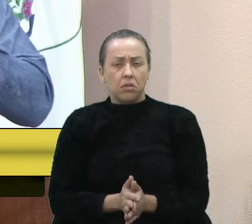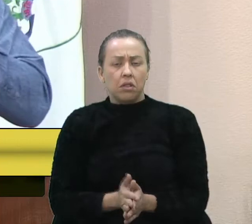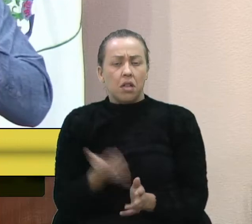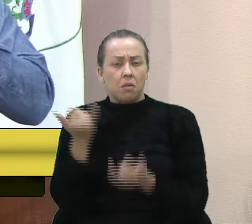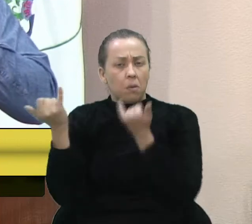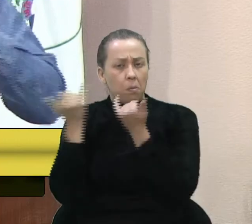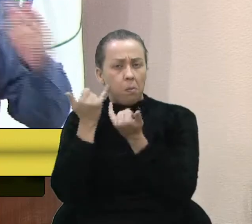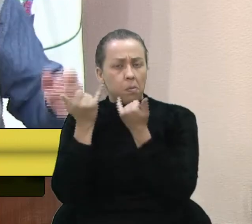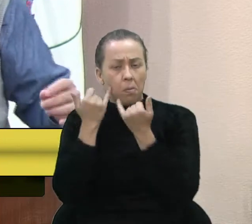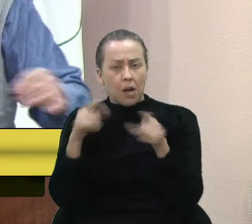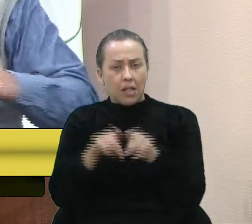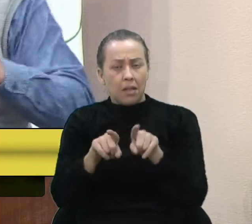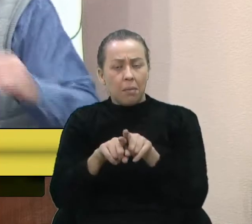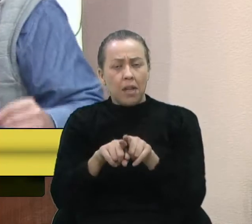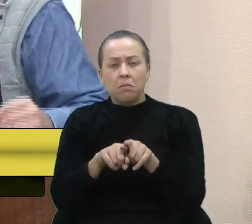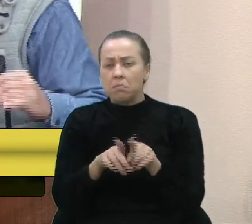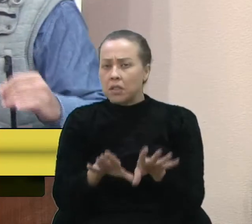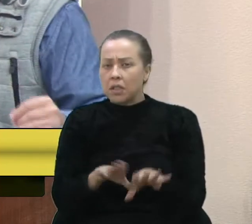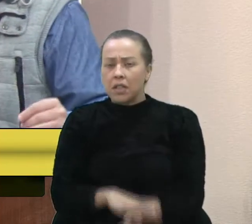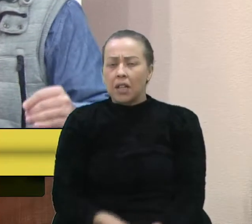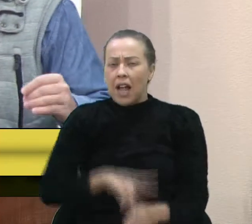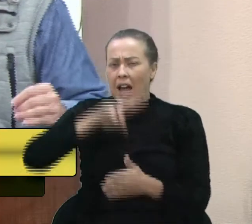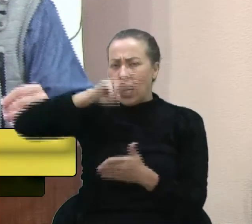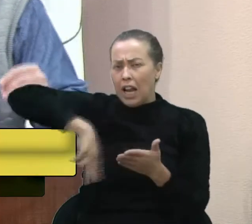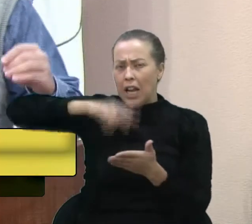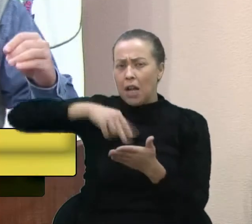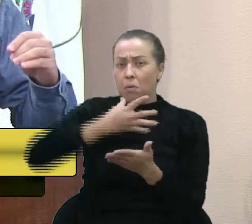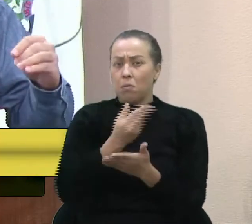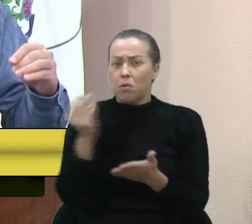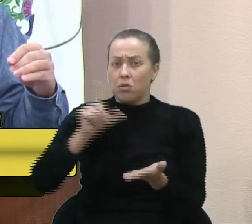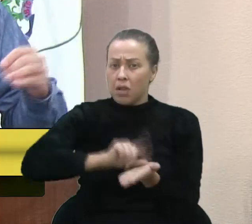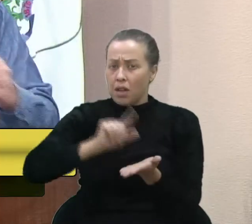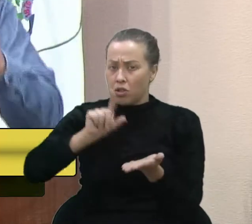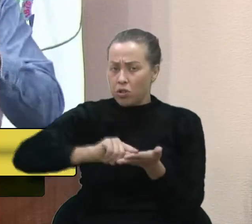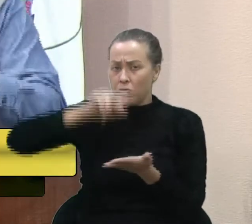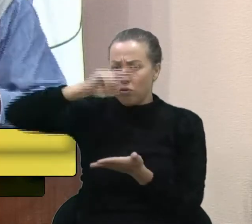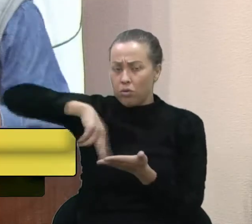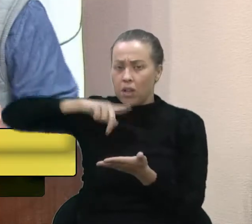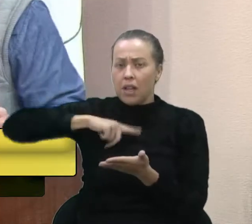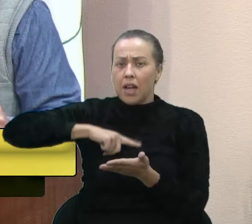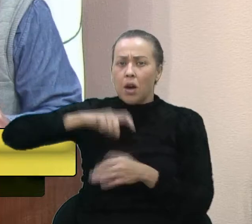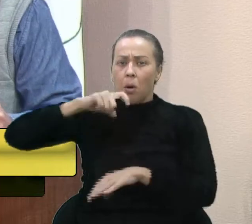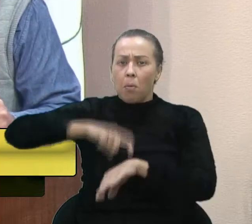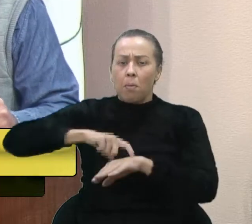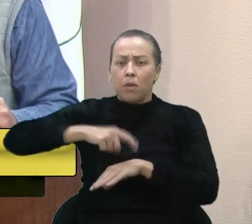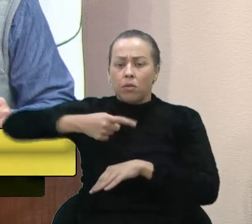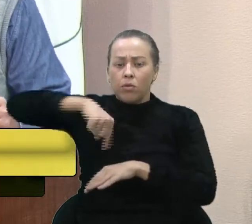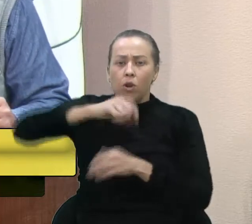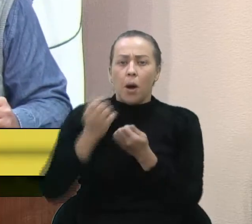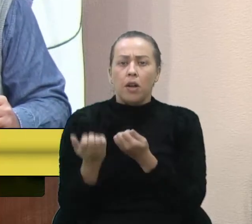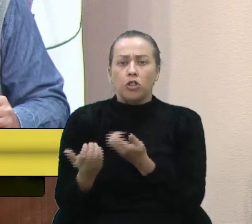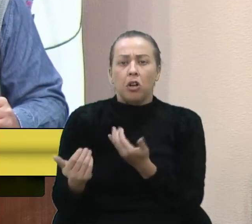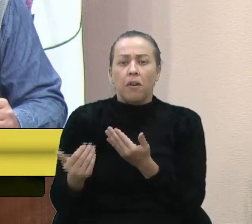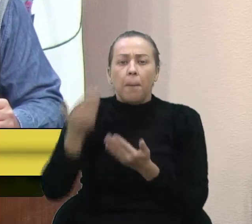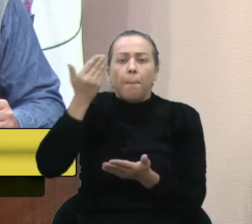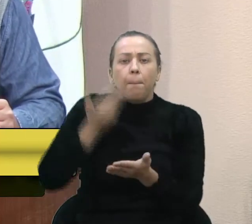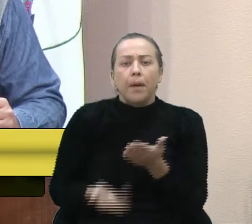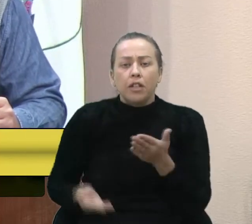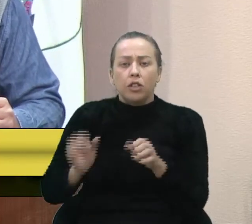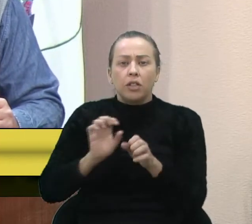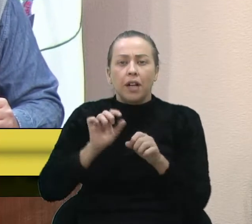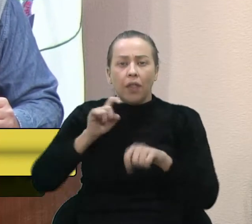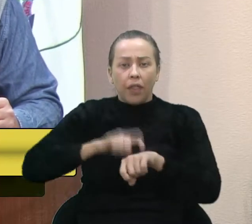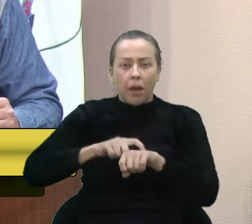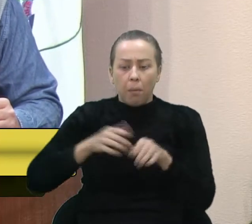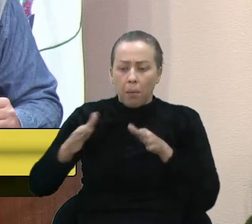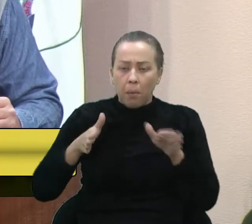escutei muitas vezes e li vários artigos falando que nós temos uma geração perdida em função da pandemia e